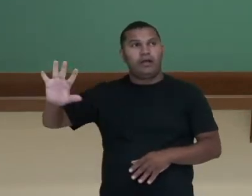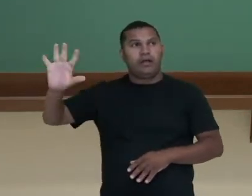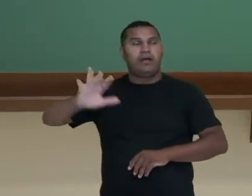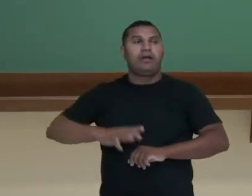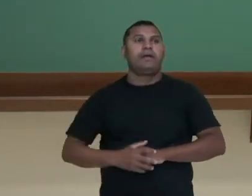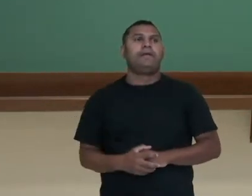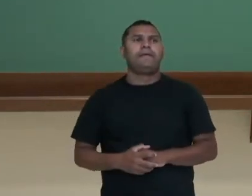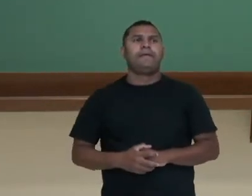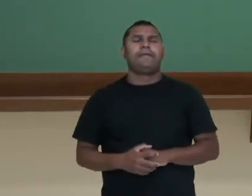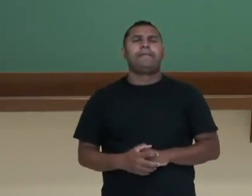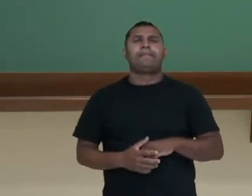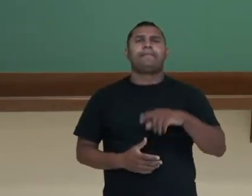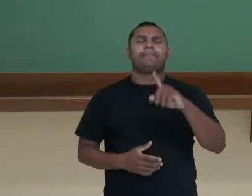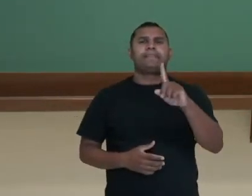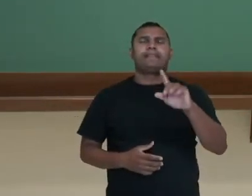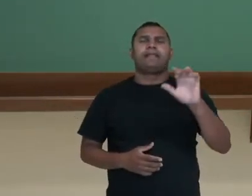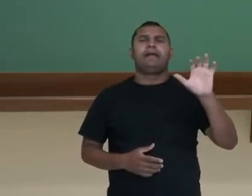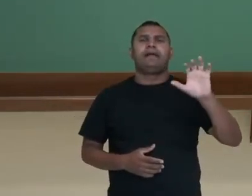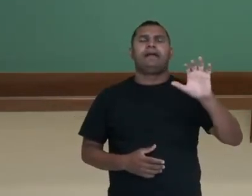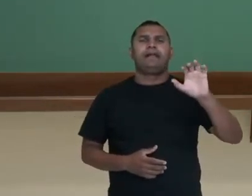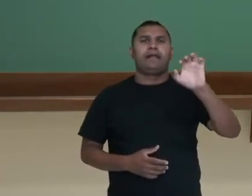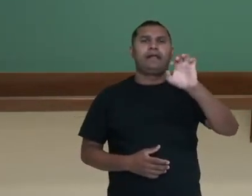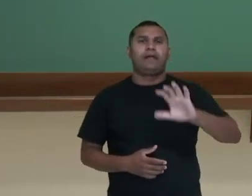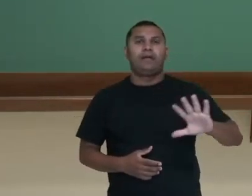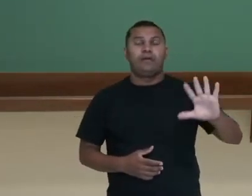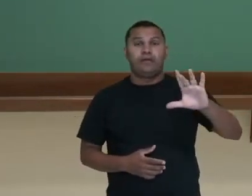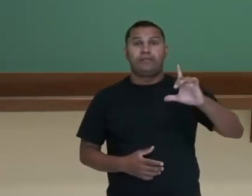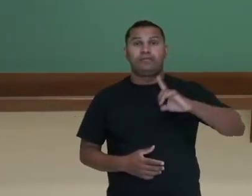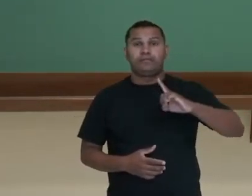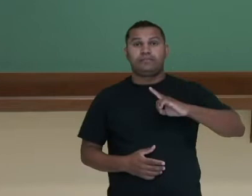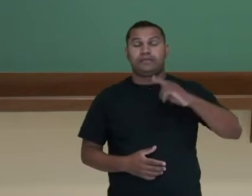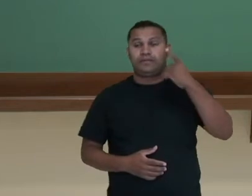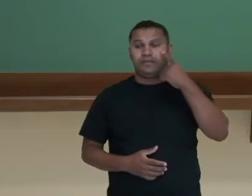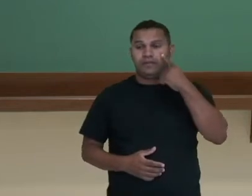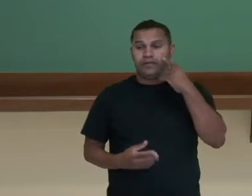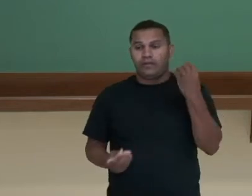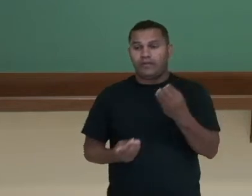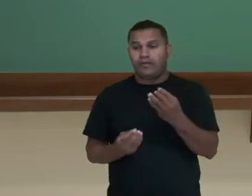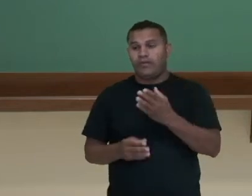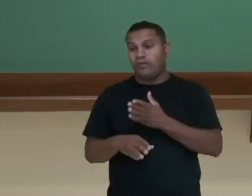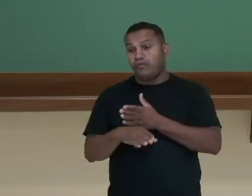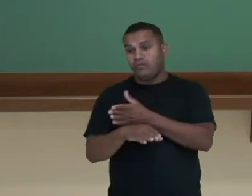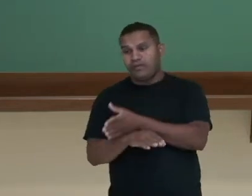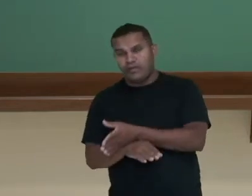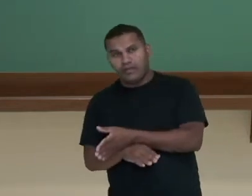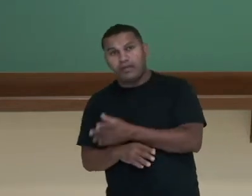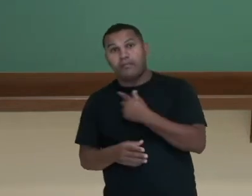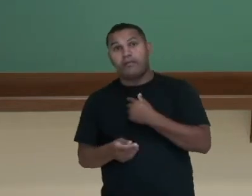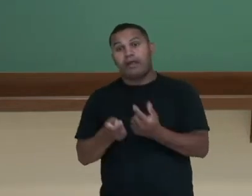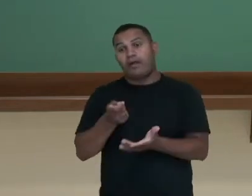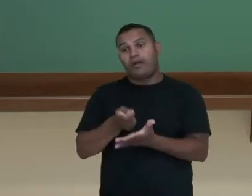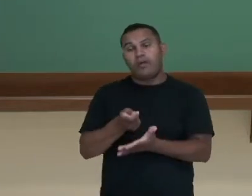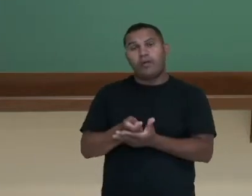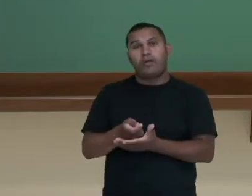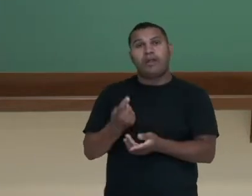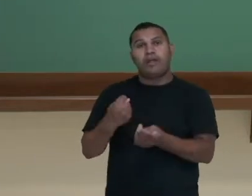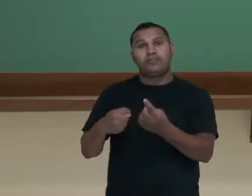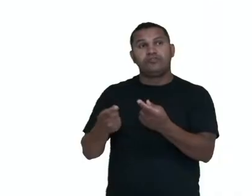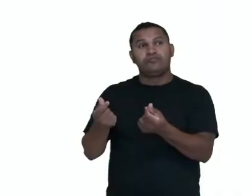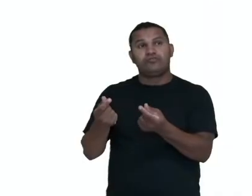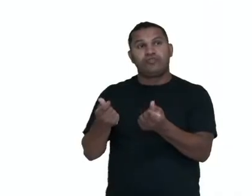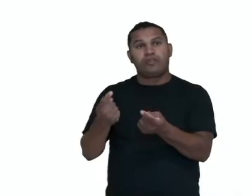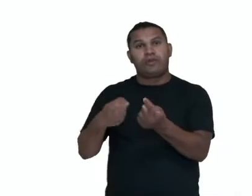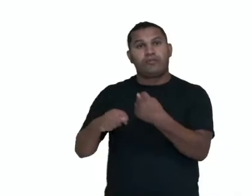os entrepostos comerciais, explorar matéria-prima e explorar o mercado consumidor do continente africano.